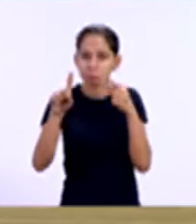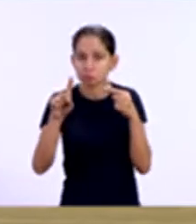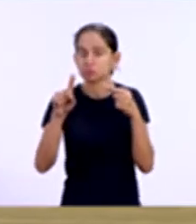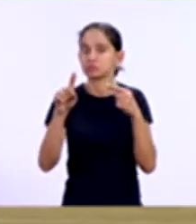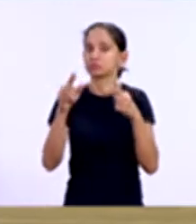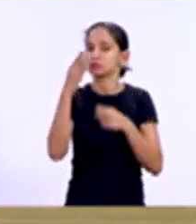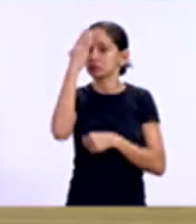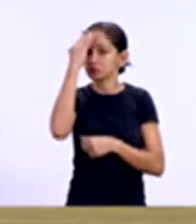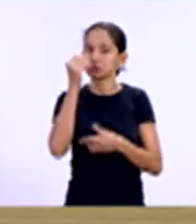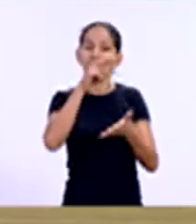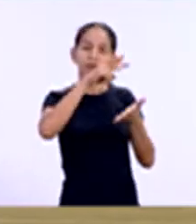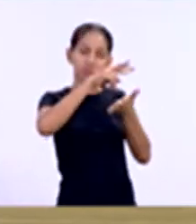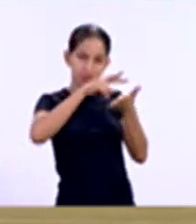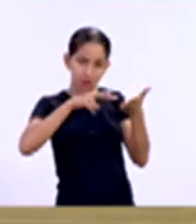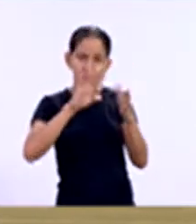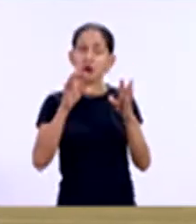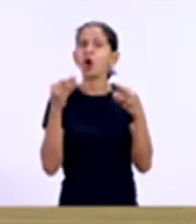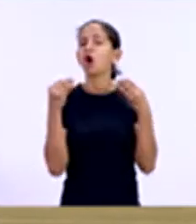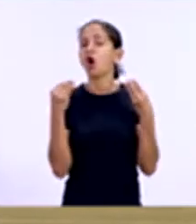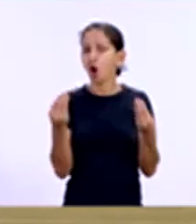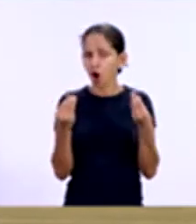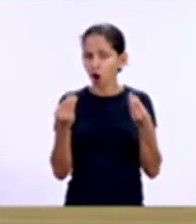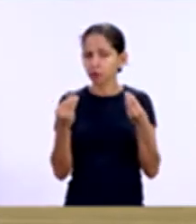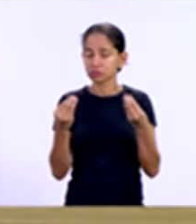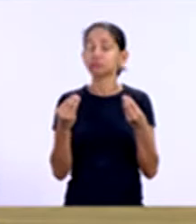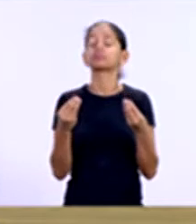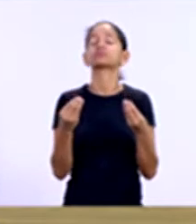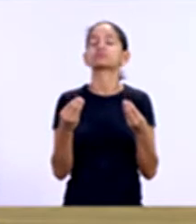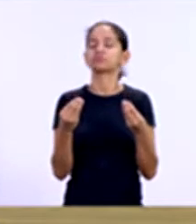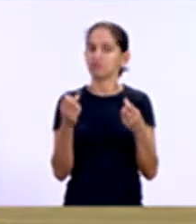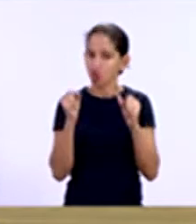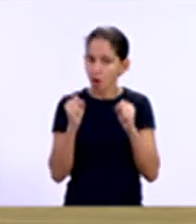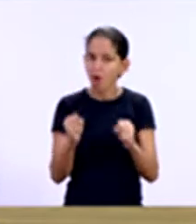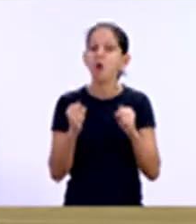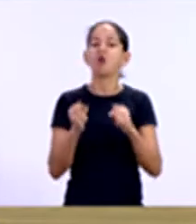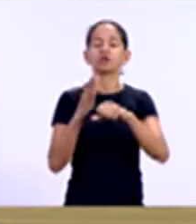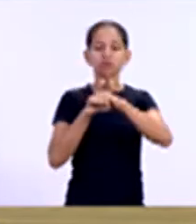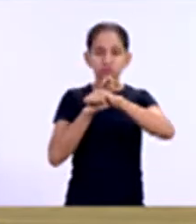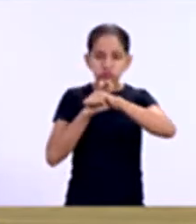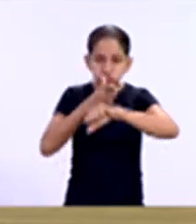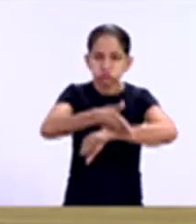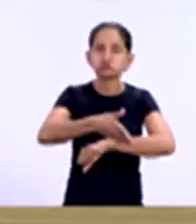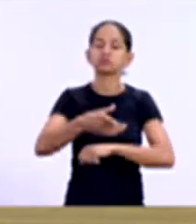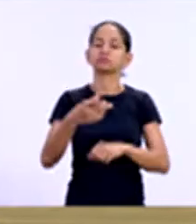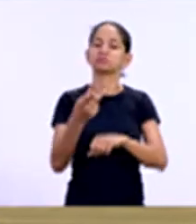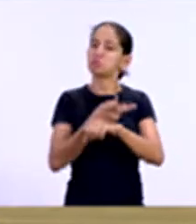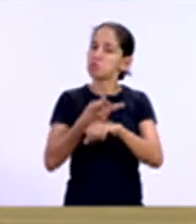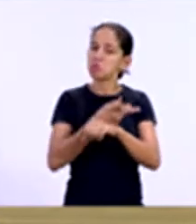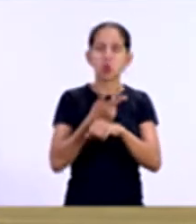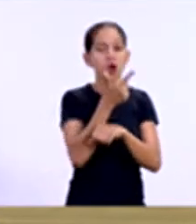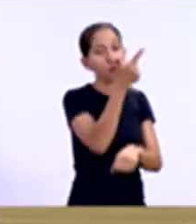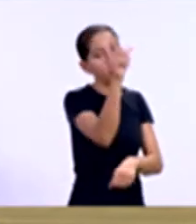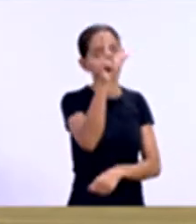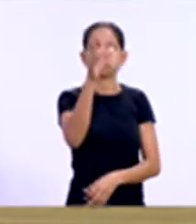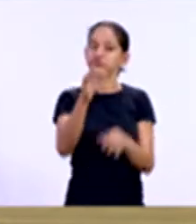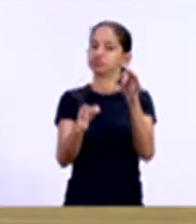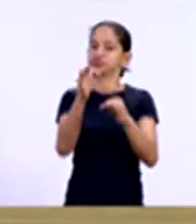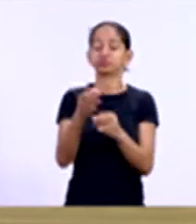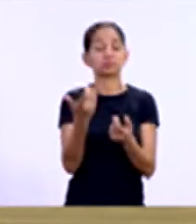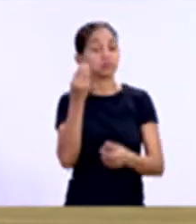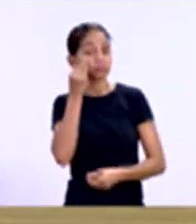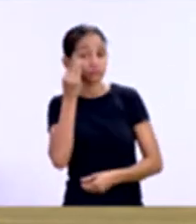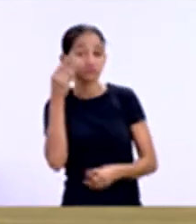já leu na legislação, você pode procurar seus direitos e com certeza nos amparos, na legislação, você vai